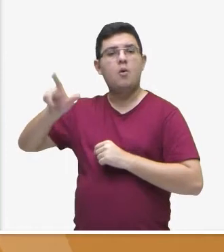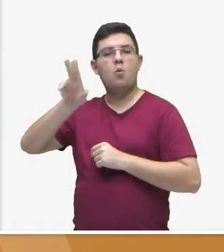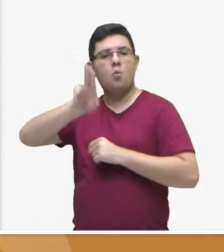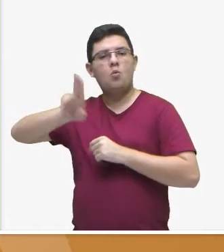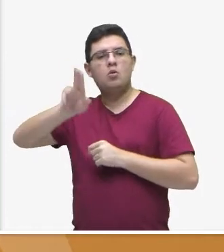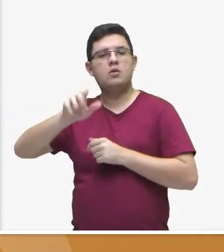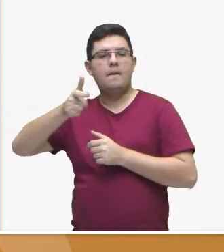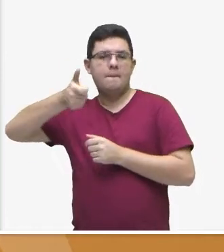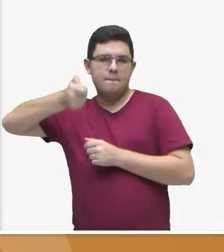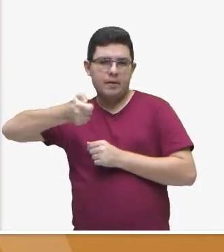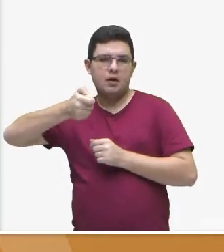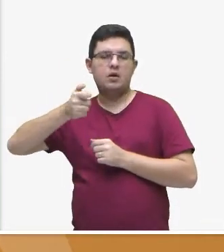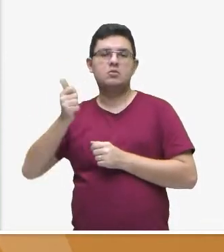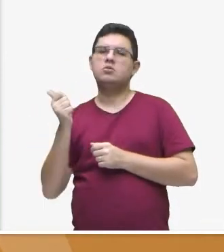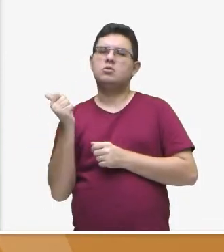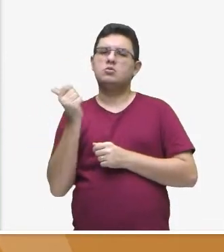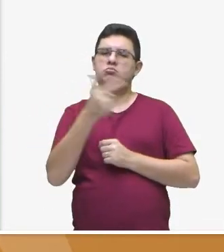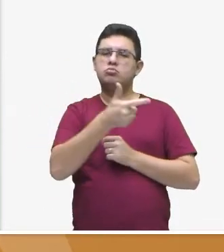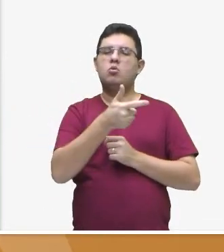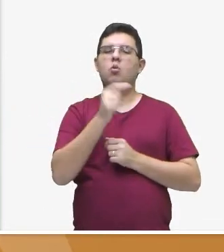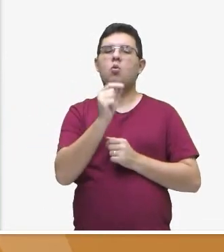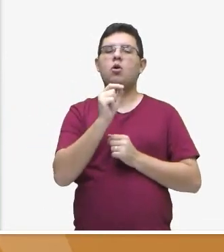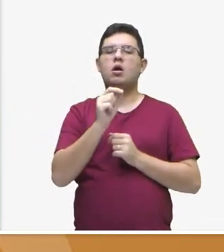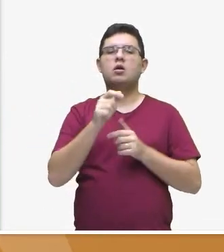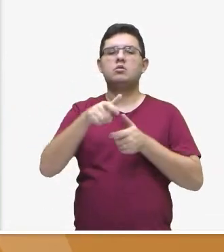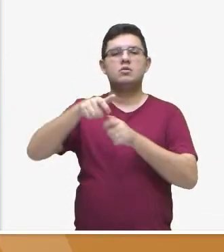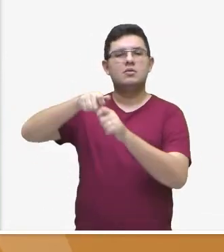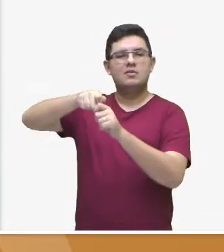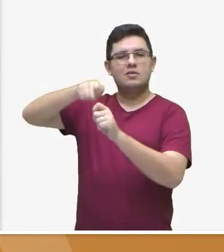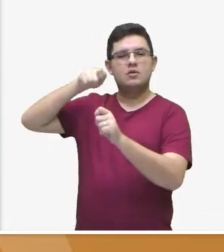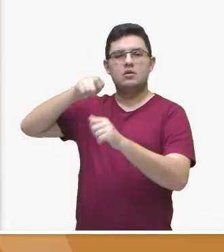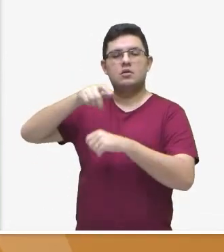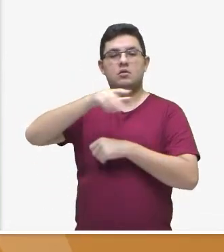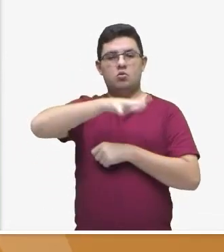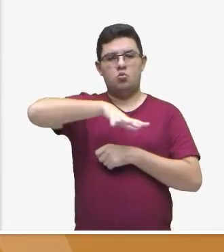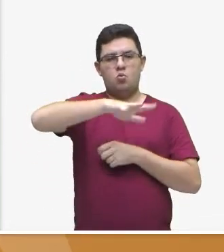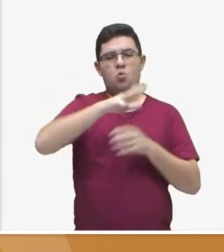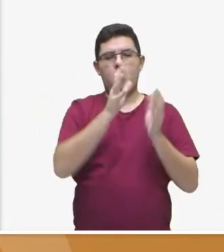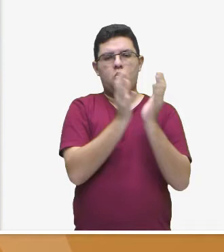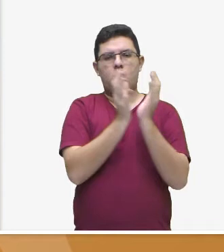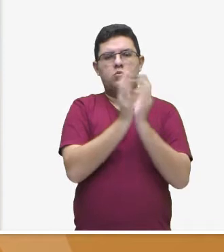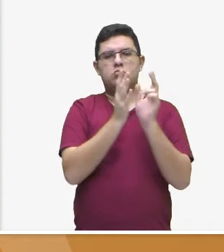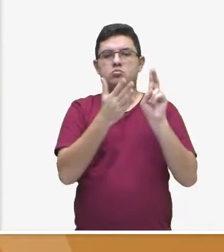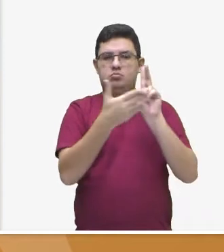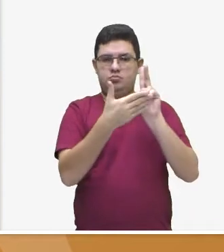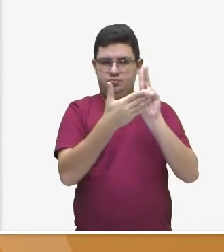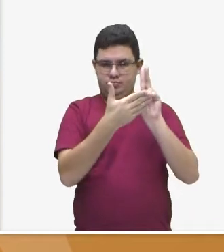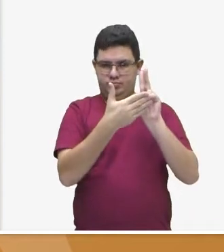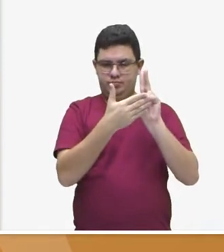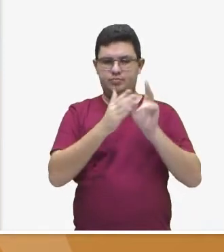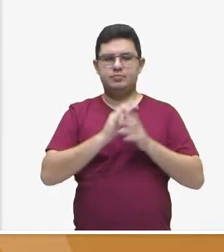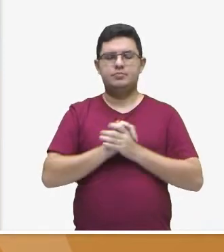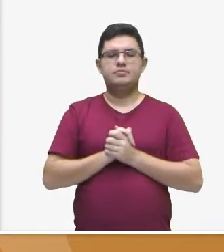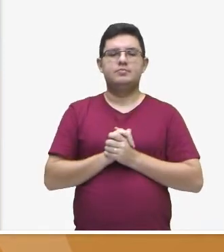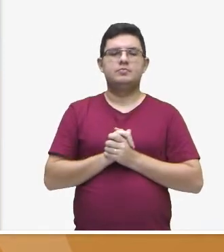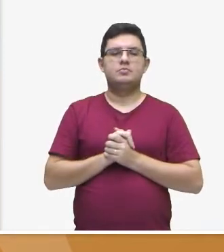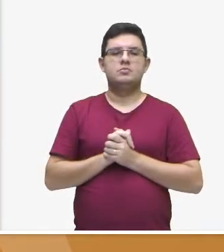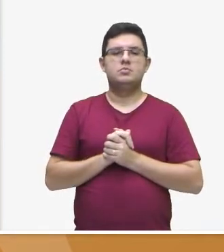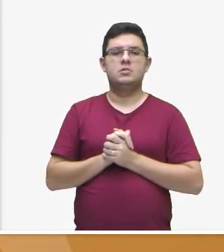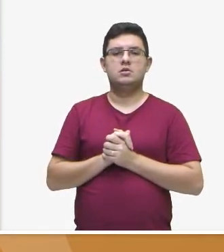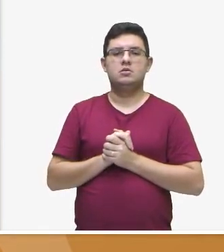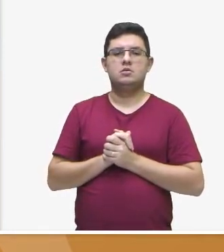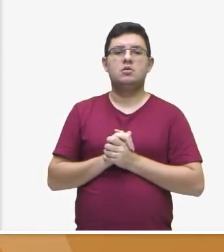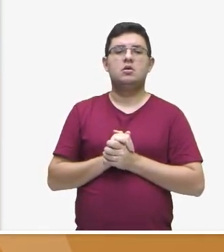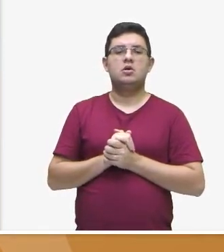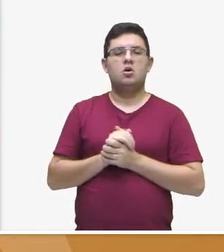eram superiores aos arcos e flechas dos indígenas, né? Muitos usavam